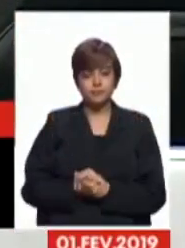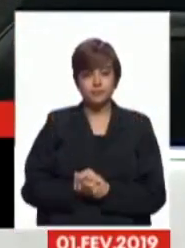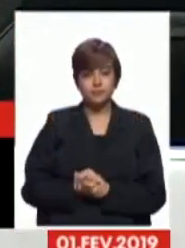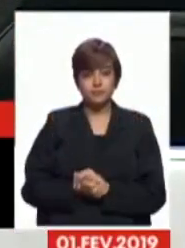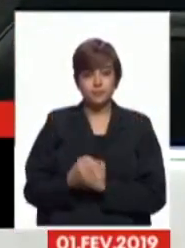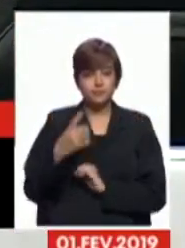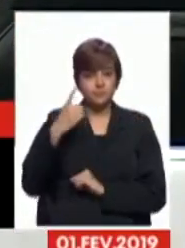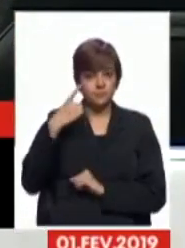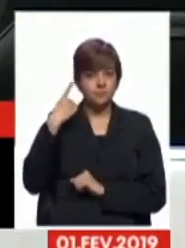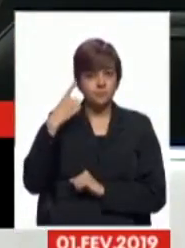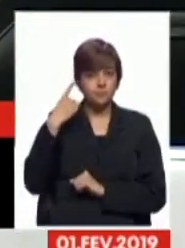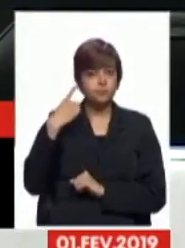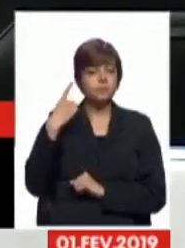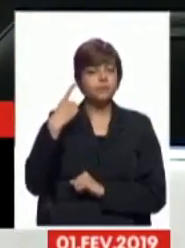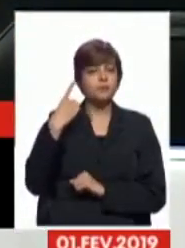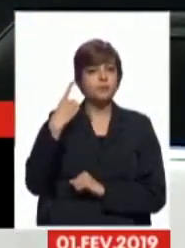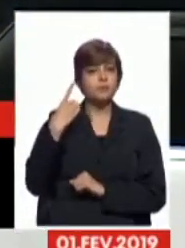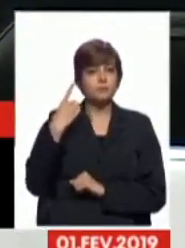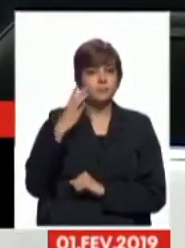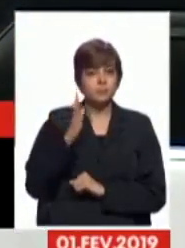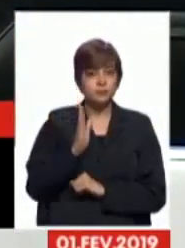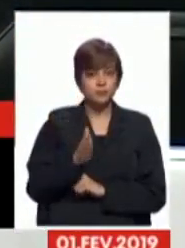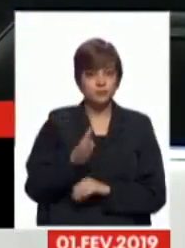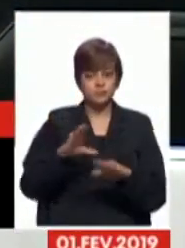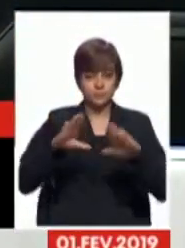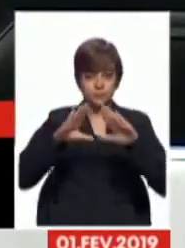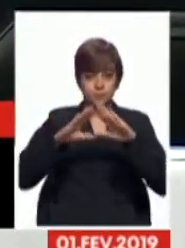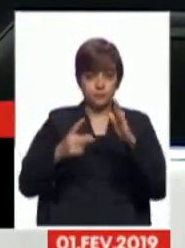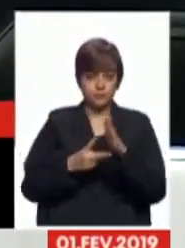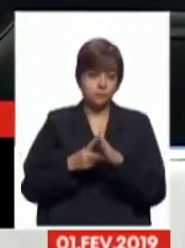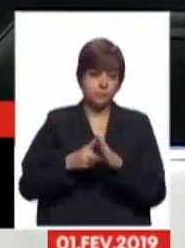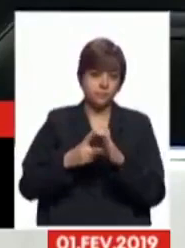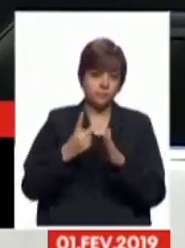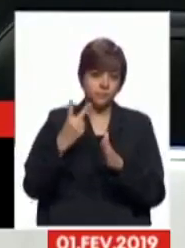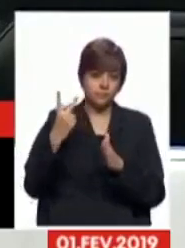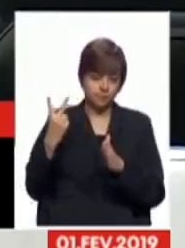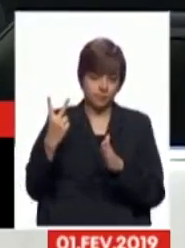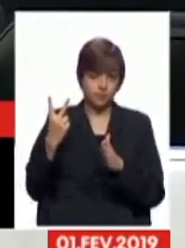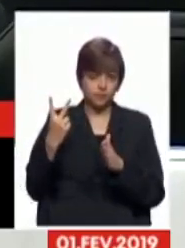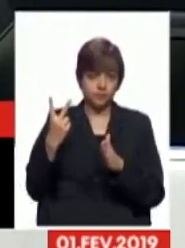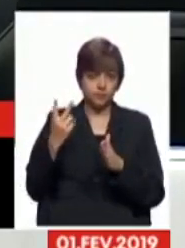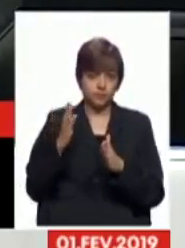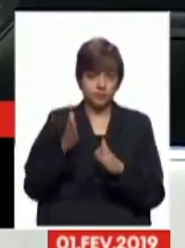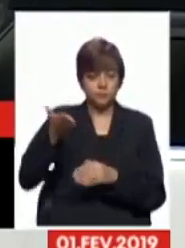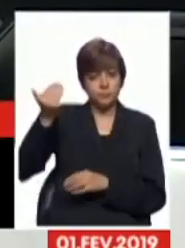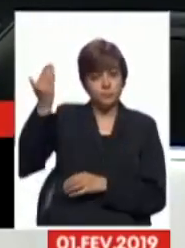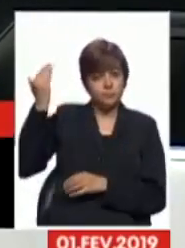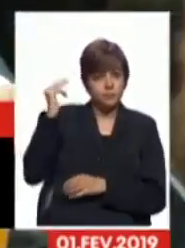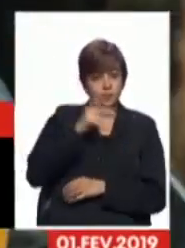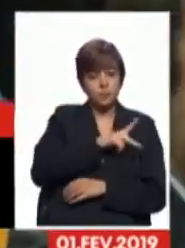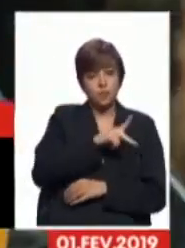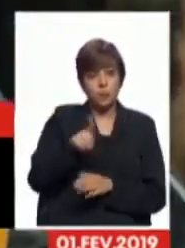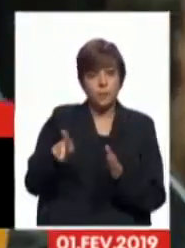foi reeleito para o segundo mandato na Assembleia. Na última legislatura, foi presidente da Comissão de Direitos